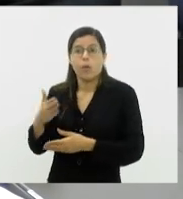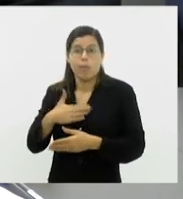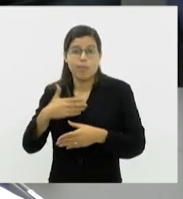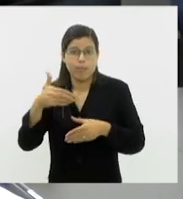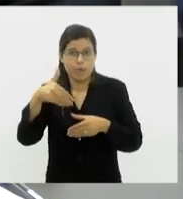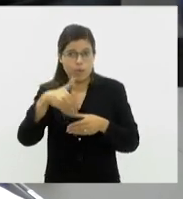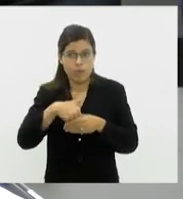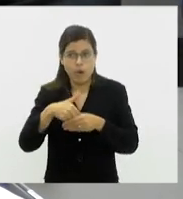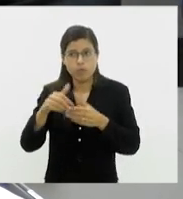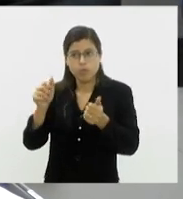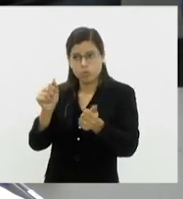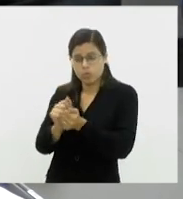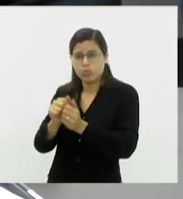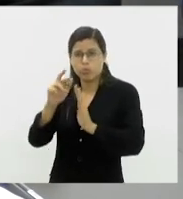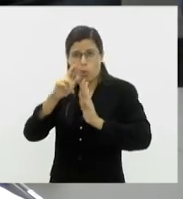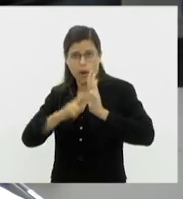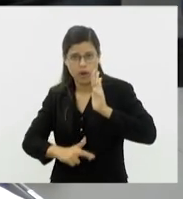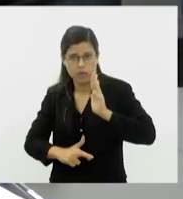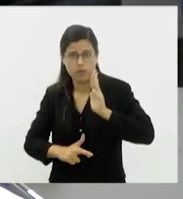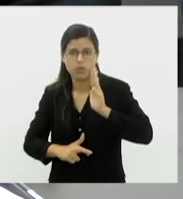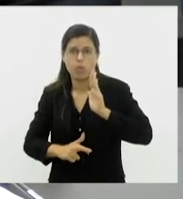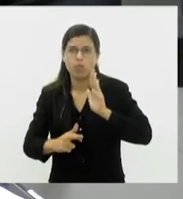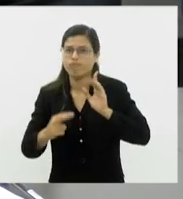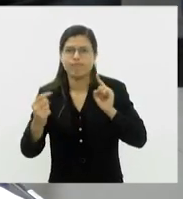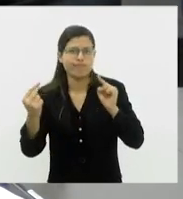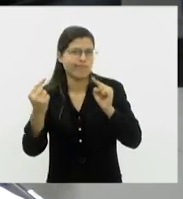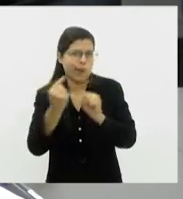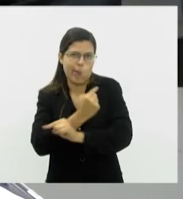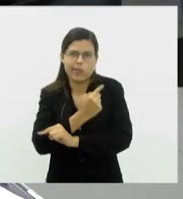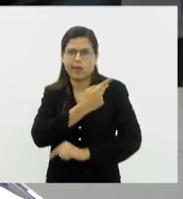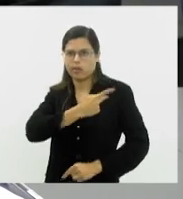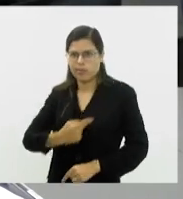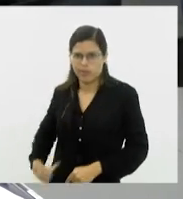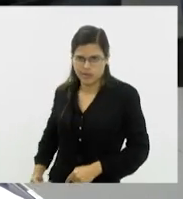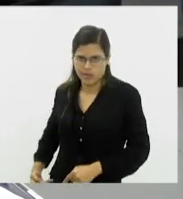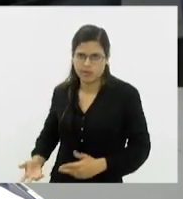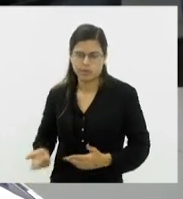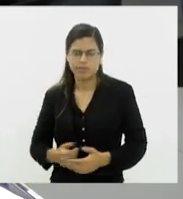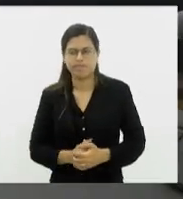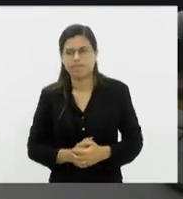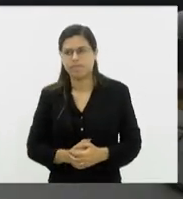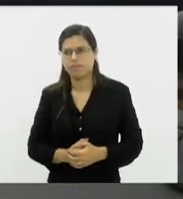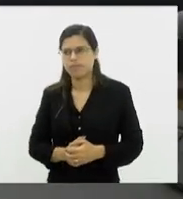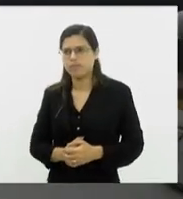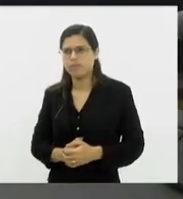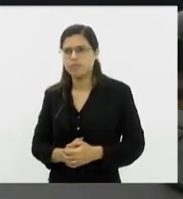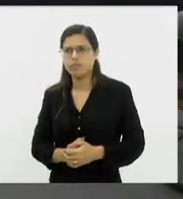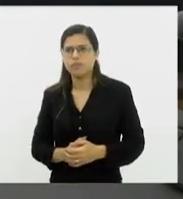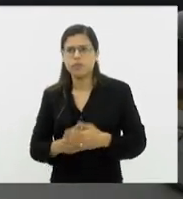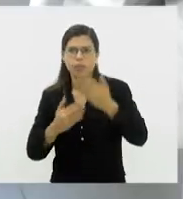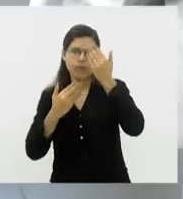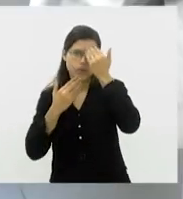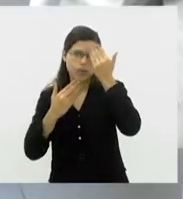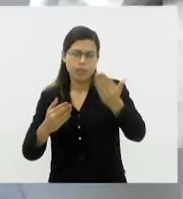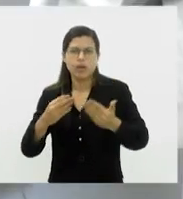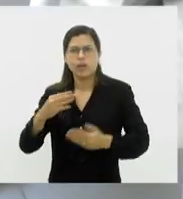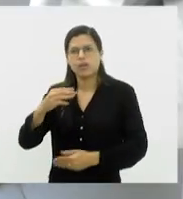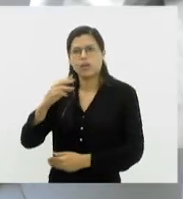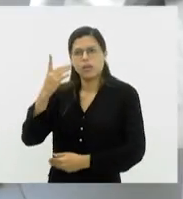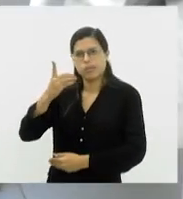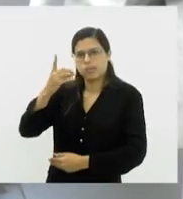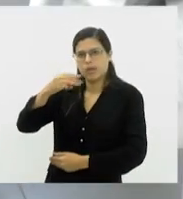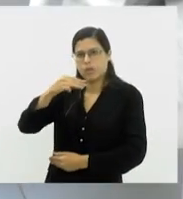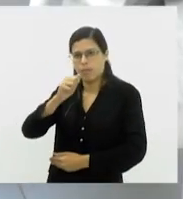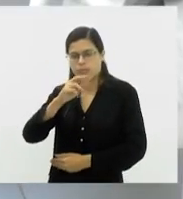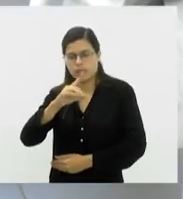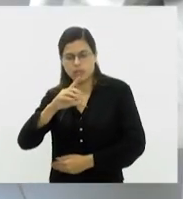é junto com o relator e contrário ao de vossa excelência muito obrigada Deputado Marcelo Dino convida agora